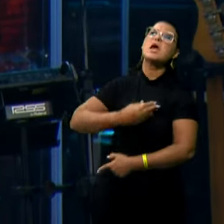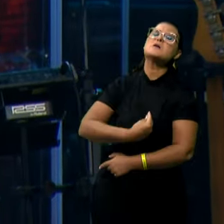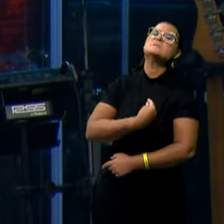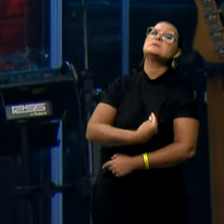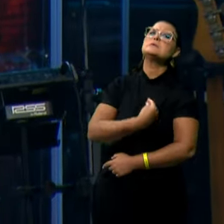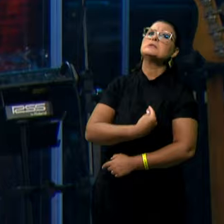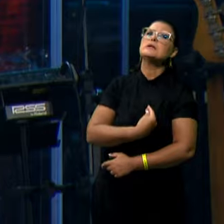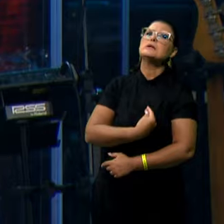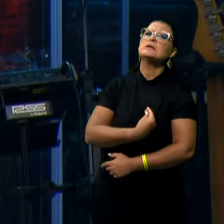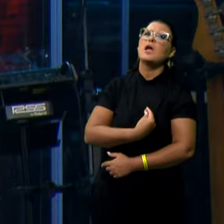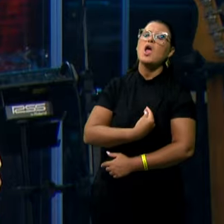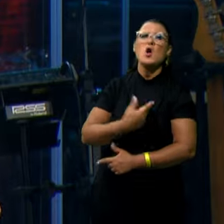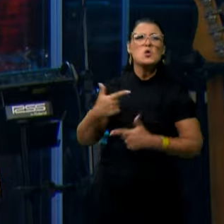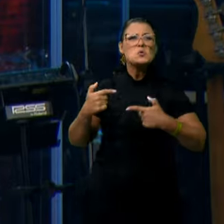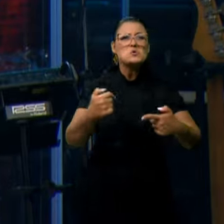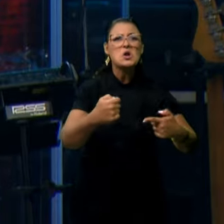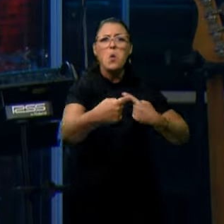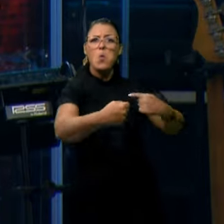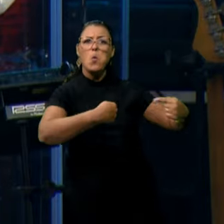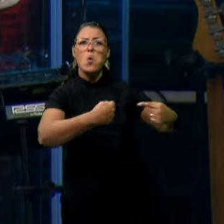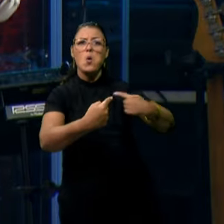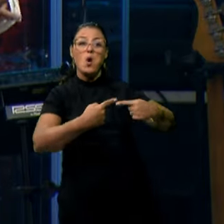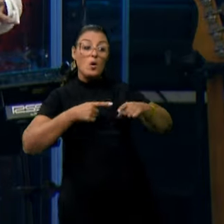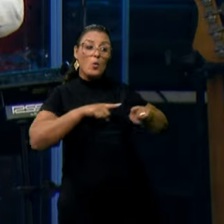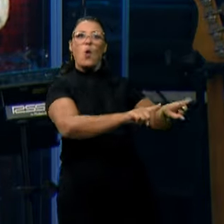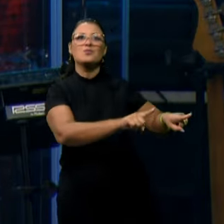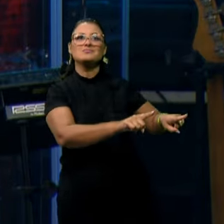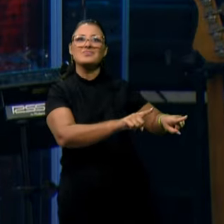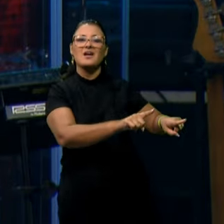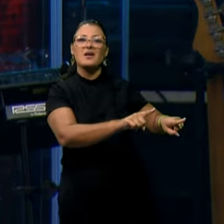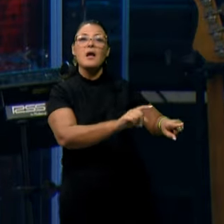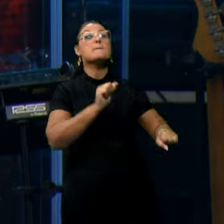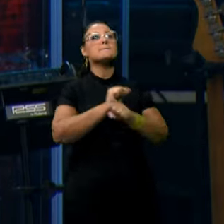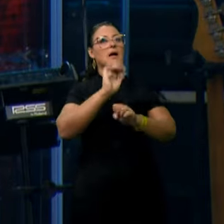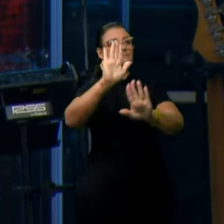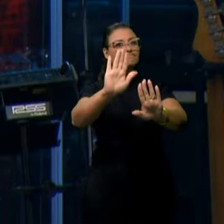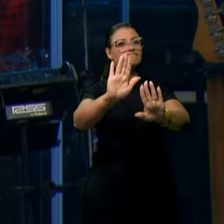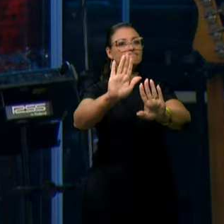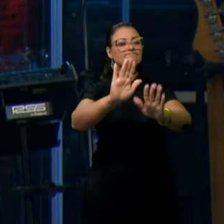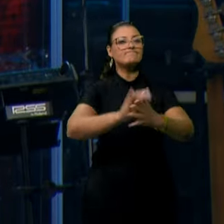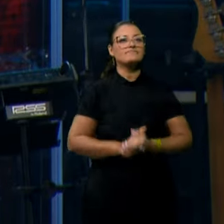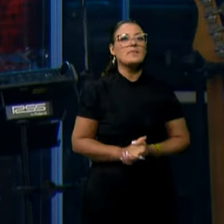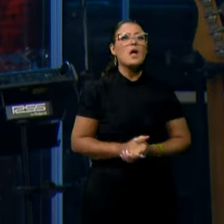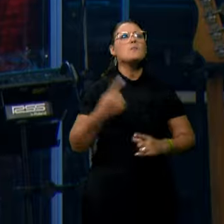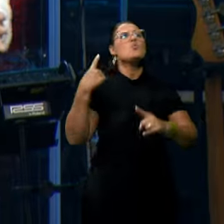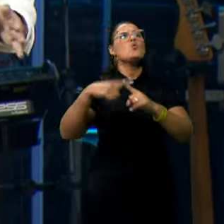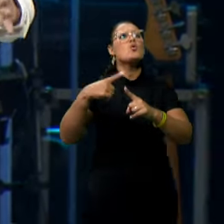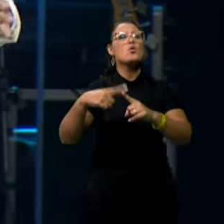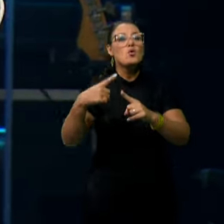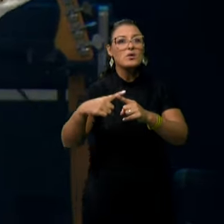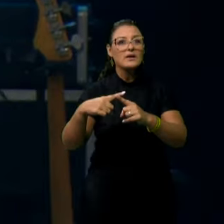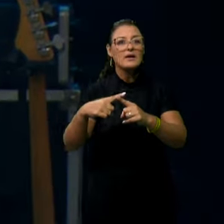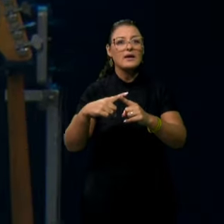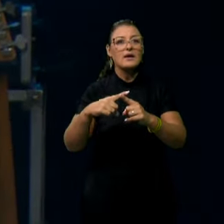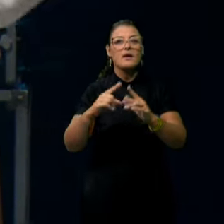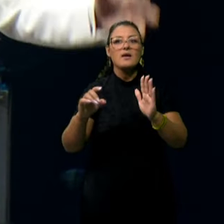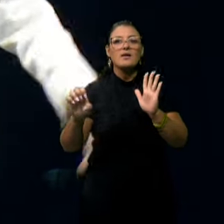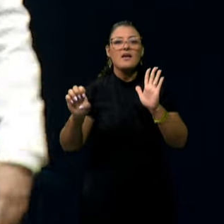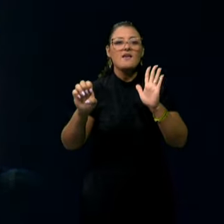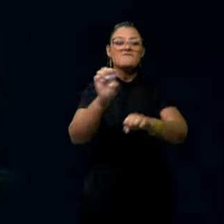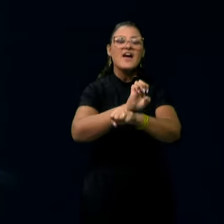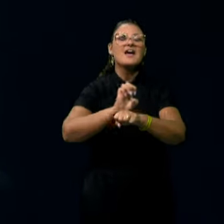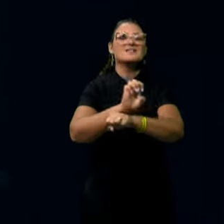te dizer já vamos encontrar uma forma por isso Mas ore pare um pouquinho esse livro aí porque quando em Efésios fala